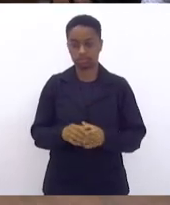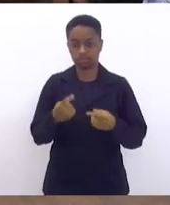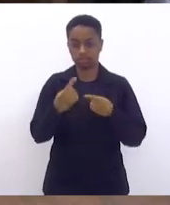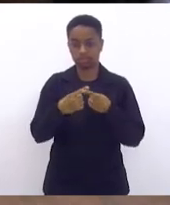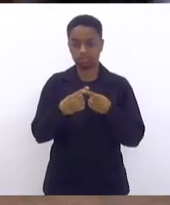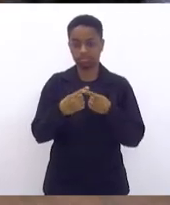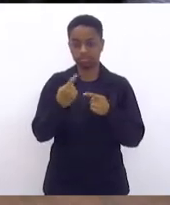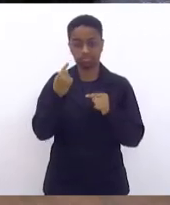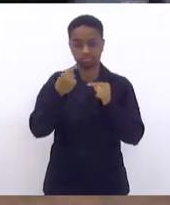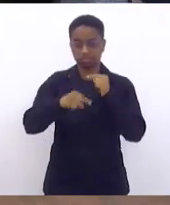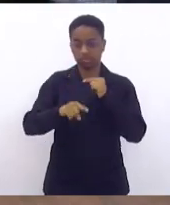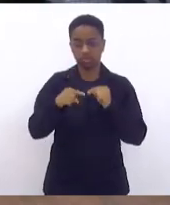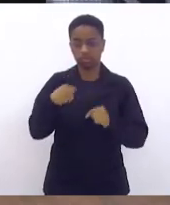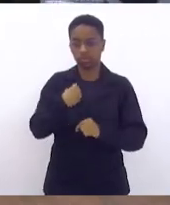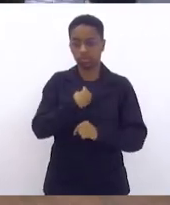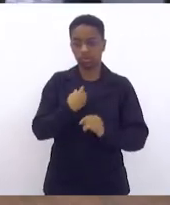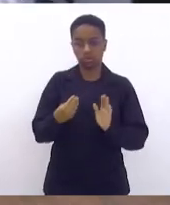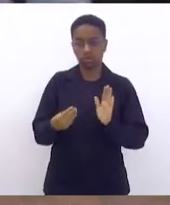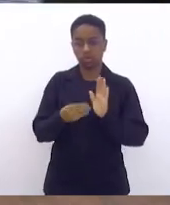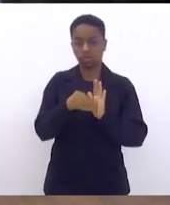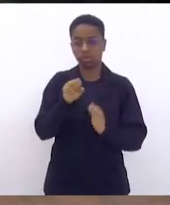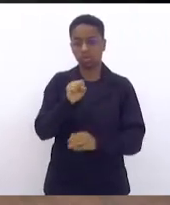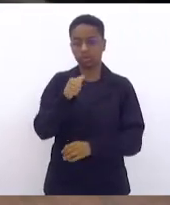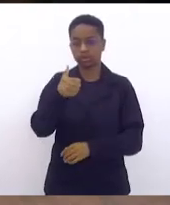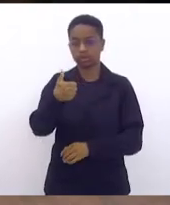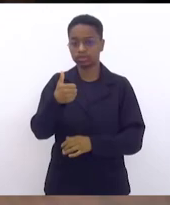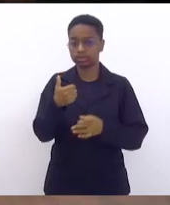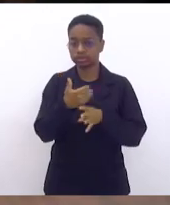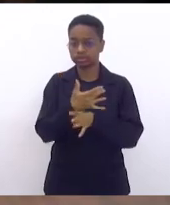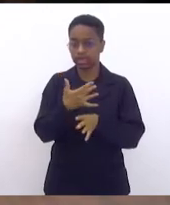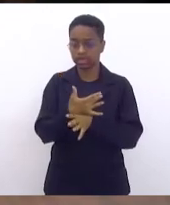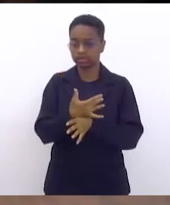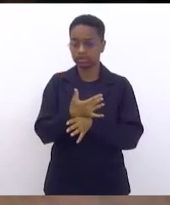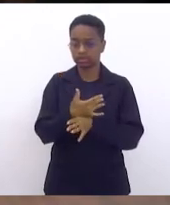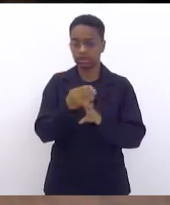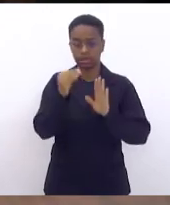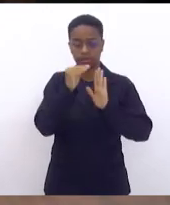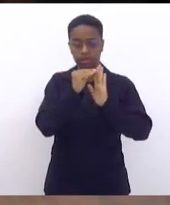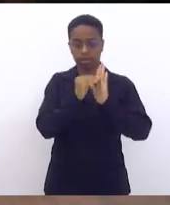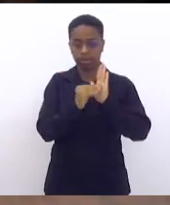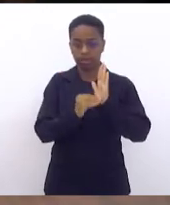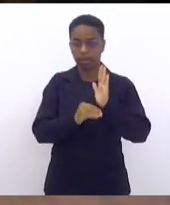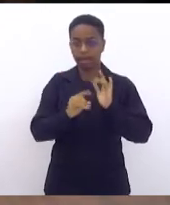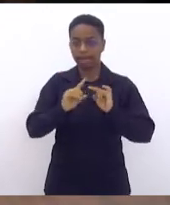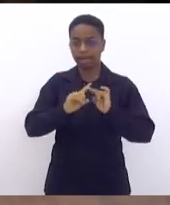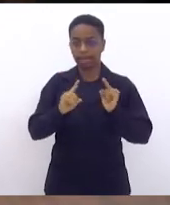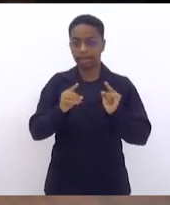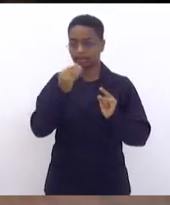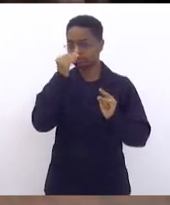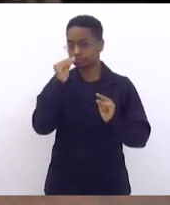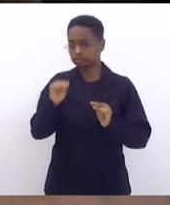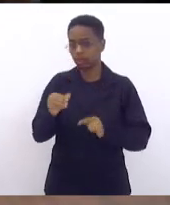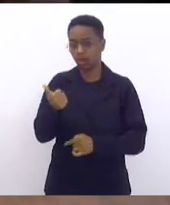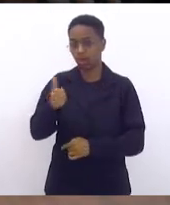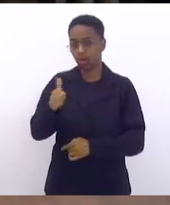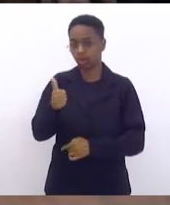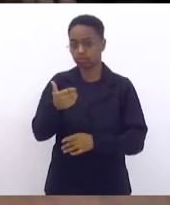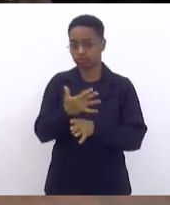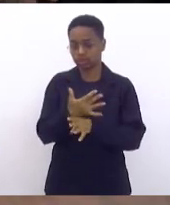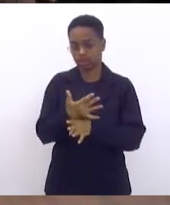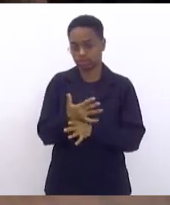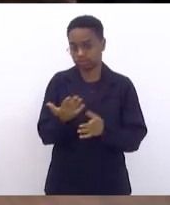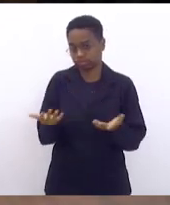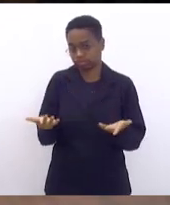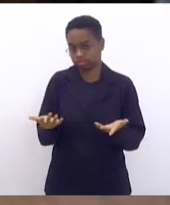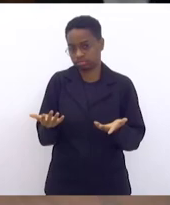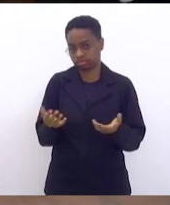nós colocarmos 81 municípios dentro da mensagem e deixarmos de fora os outros 11 municípios.